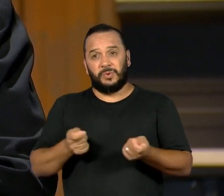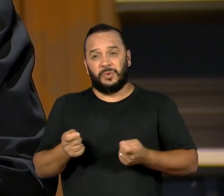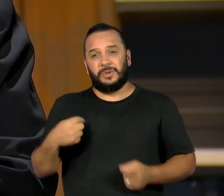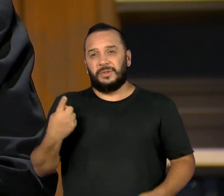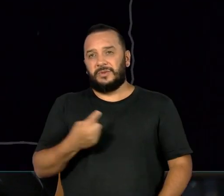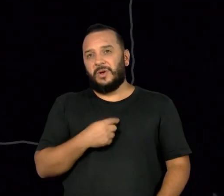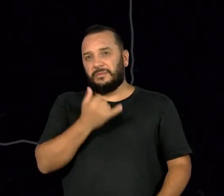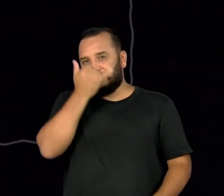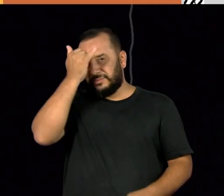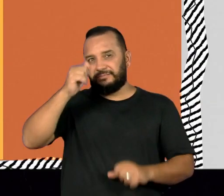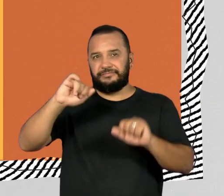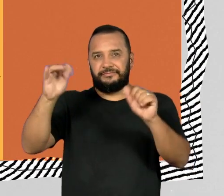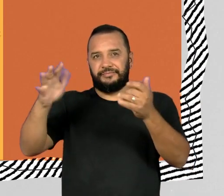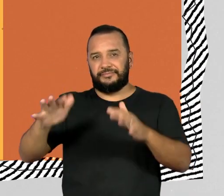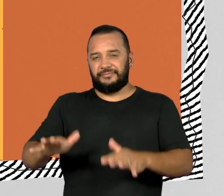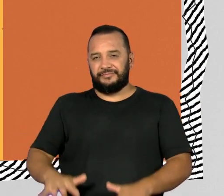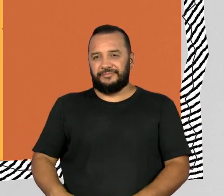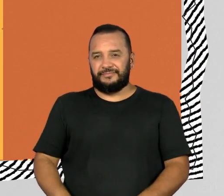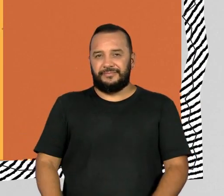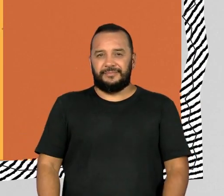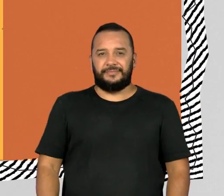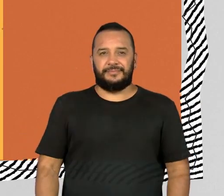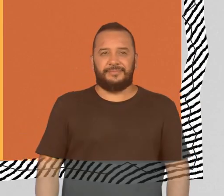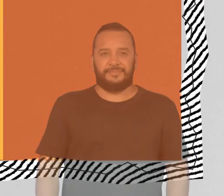no abismo.